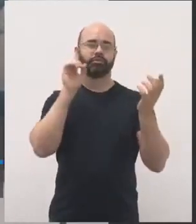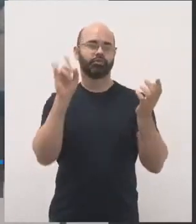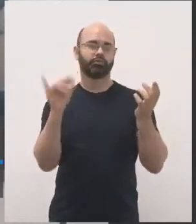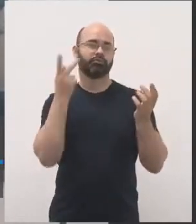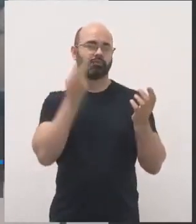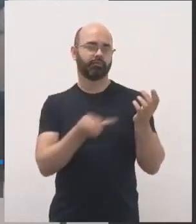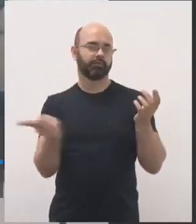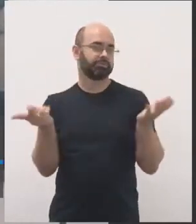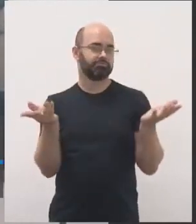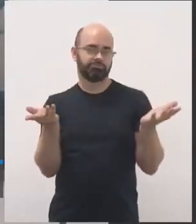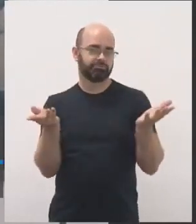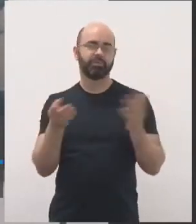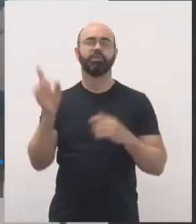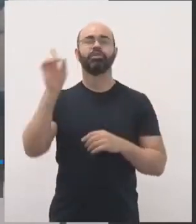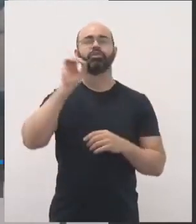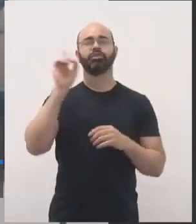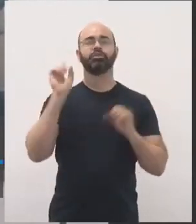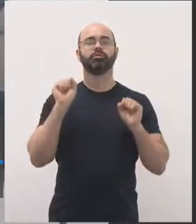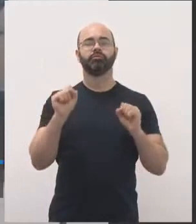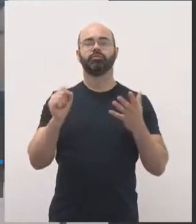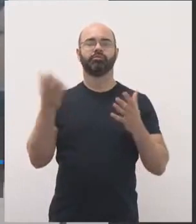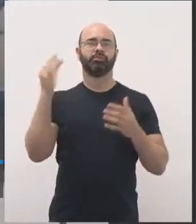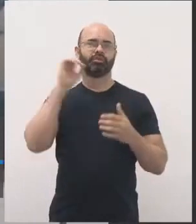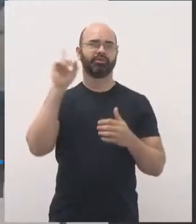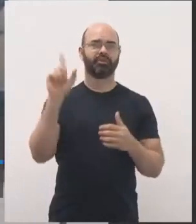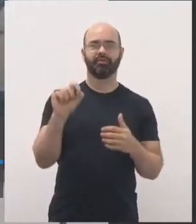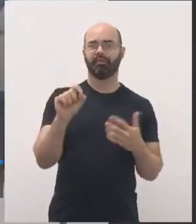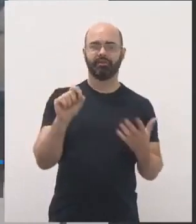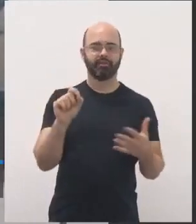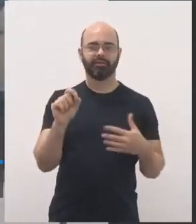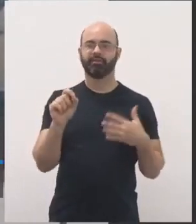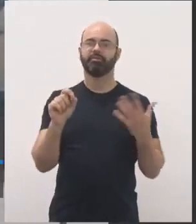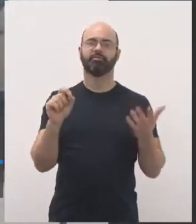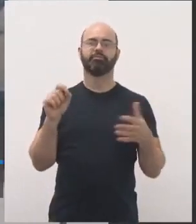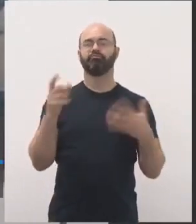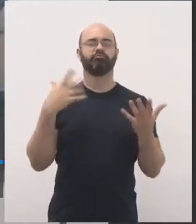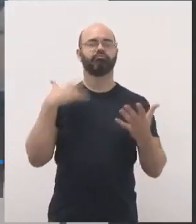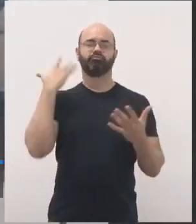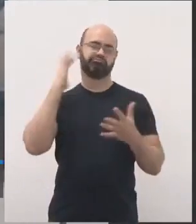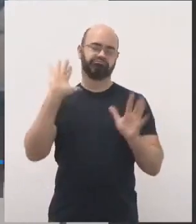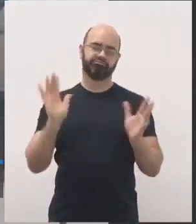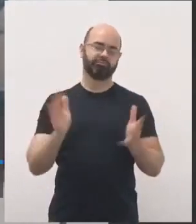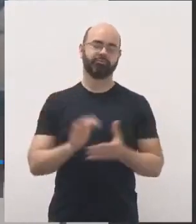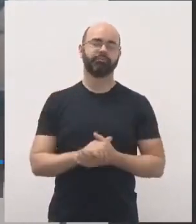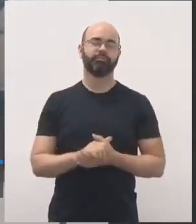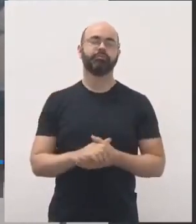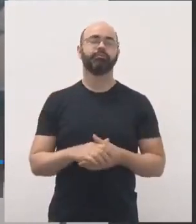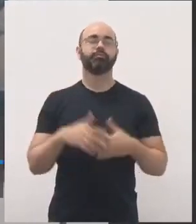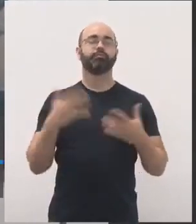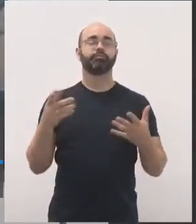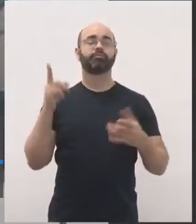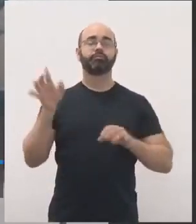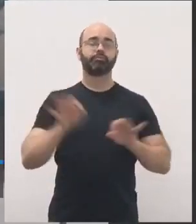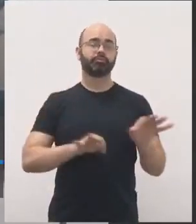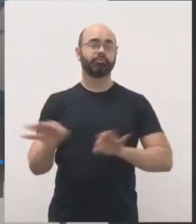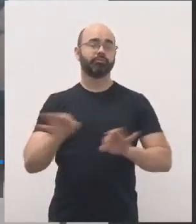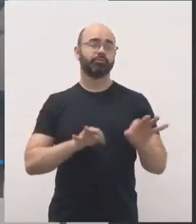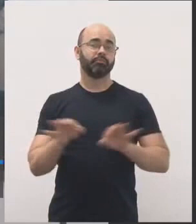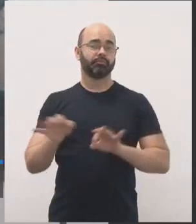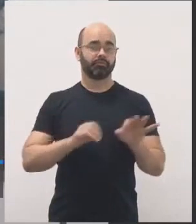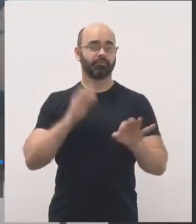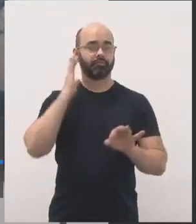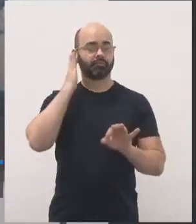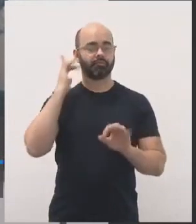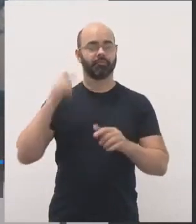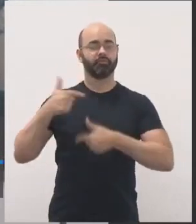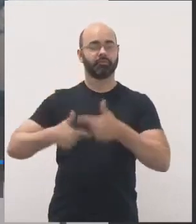ser justamente o dia, né, que foi o dia 10 de setembro, enfim, pode ser que tenha se planejado para fazer alguma ação